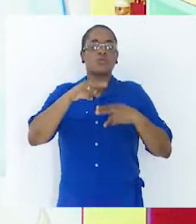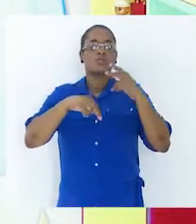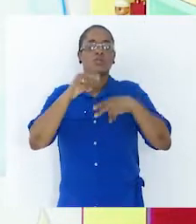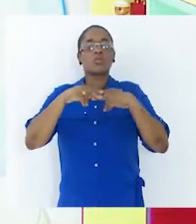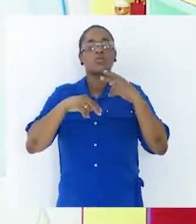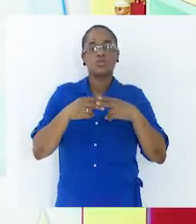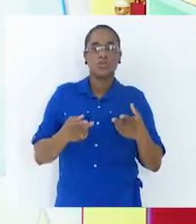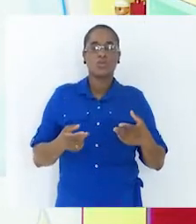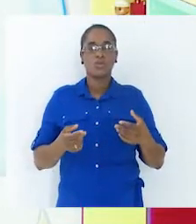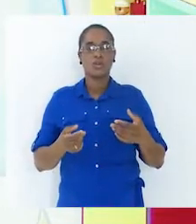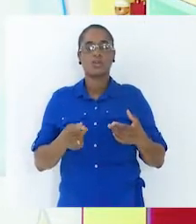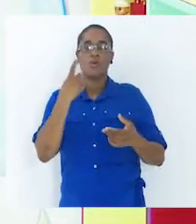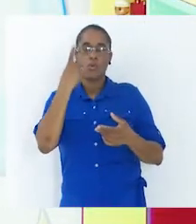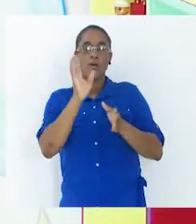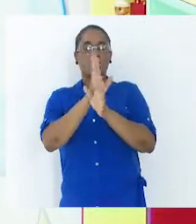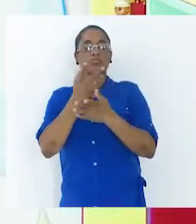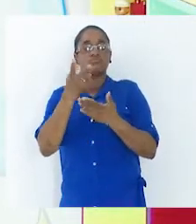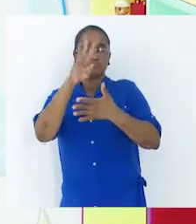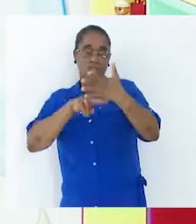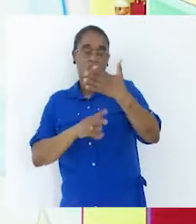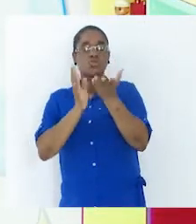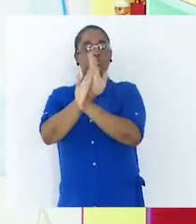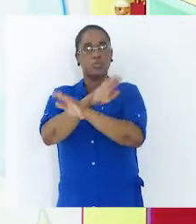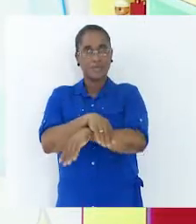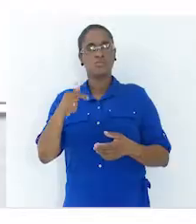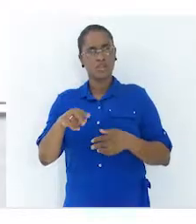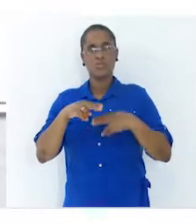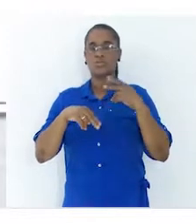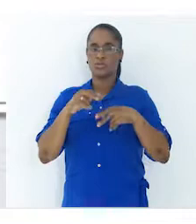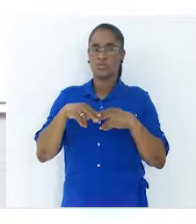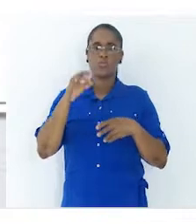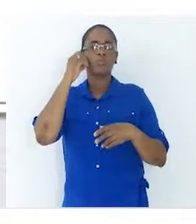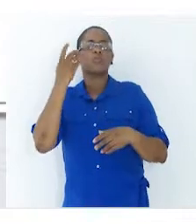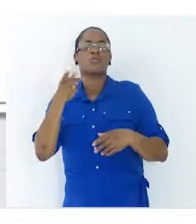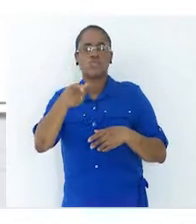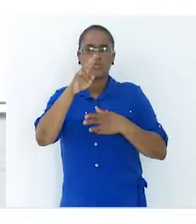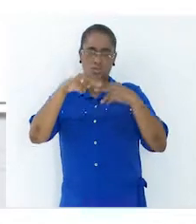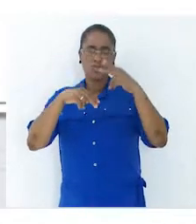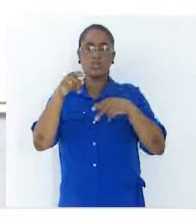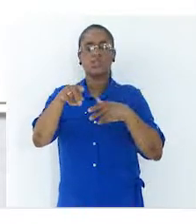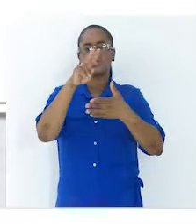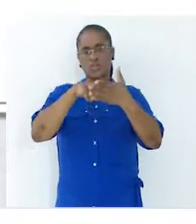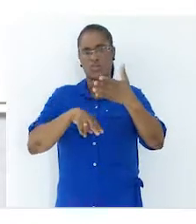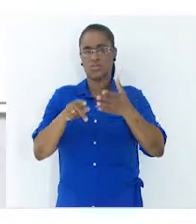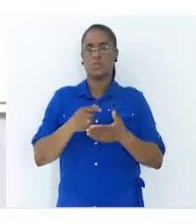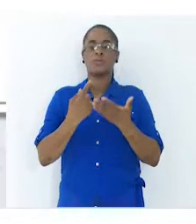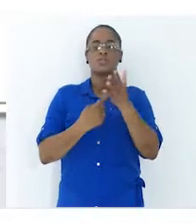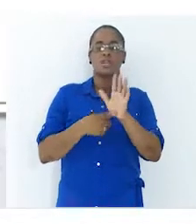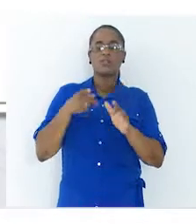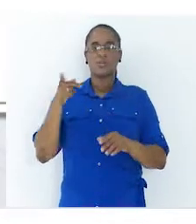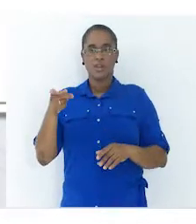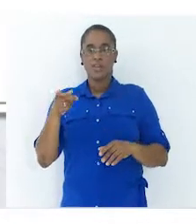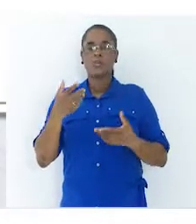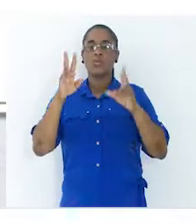constrói uma publicidade, ou um texto publicitário. Como construir este tipo de texto? Por exemplo, temos aqui